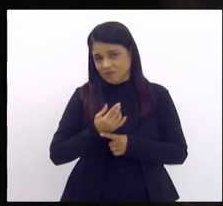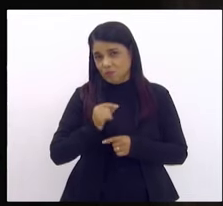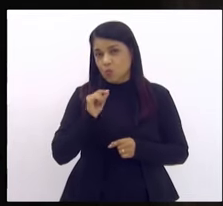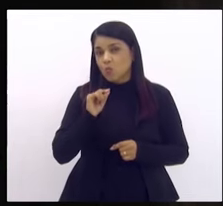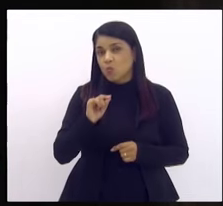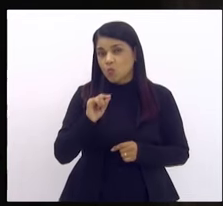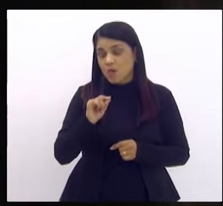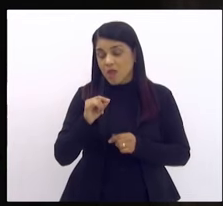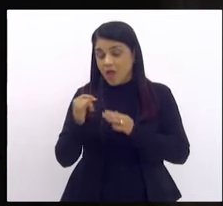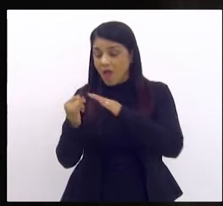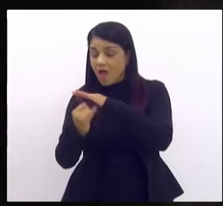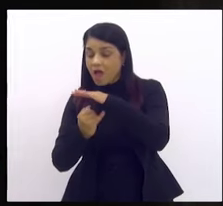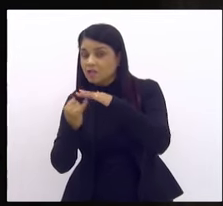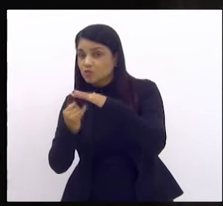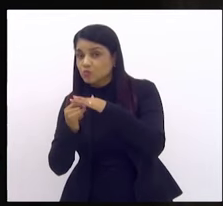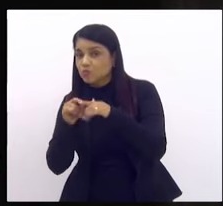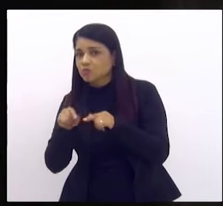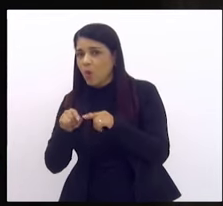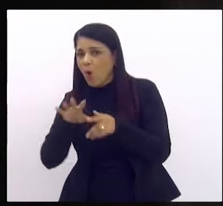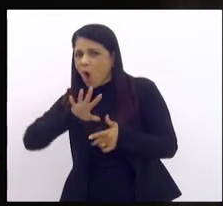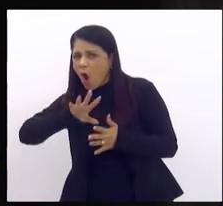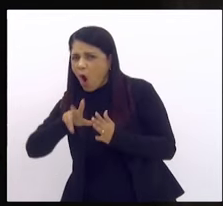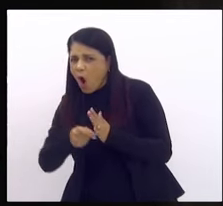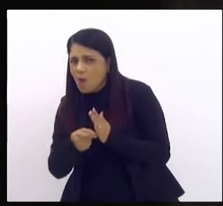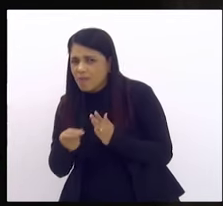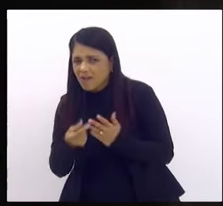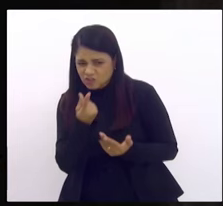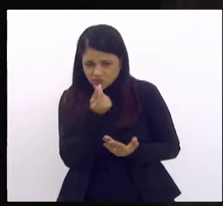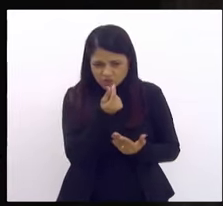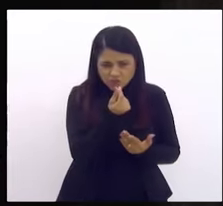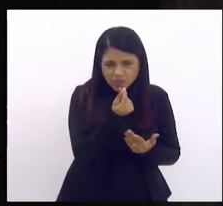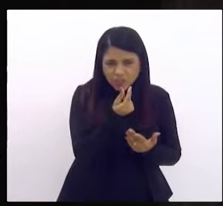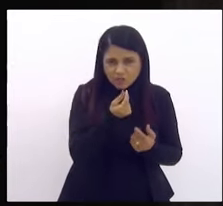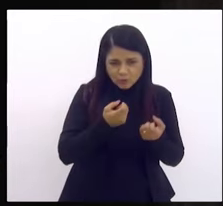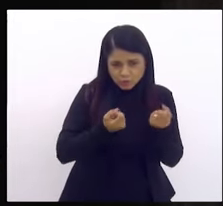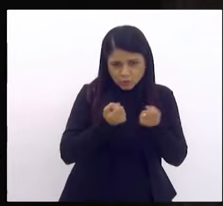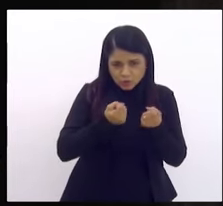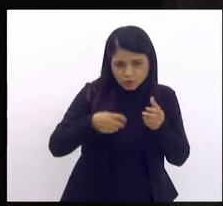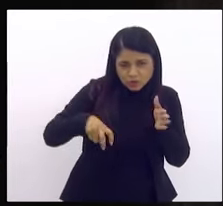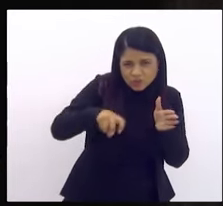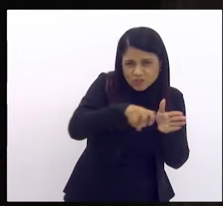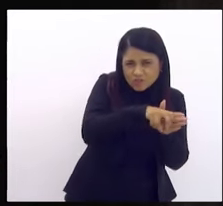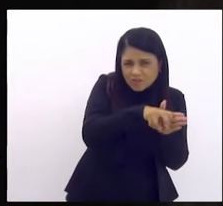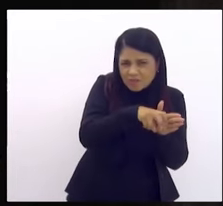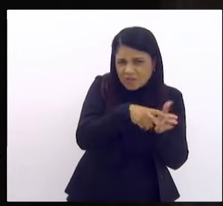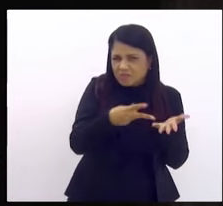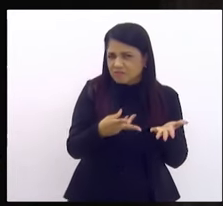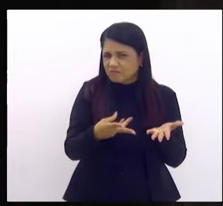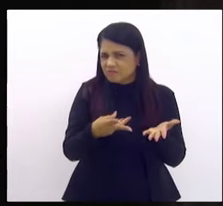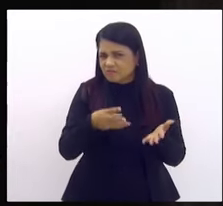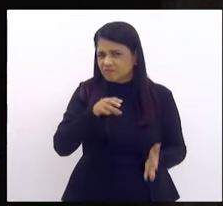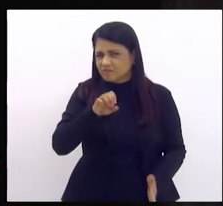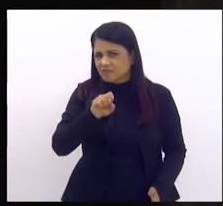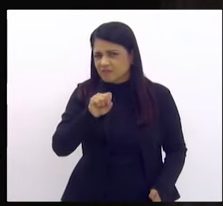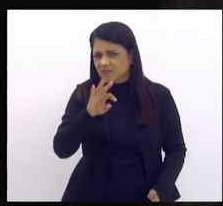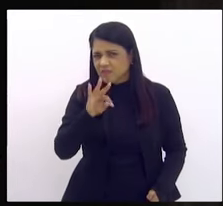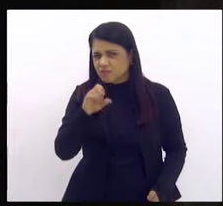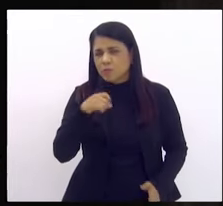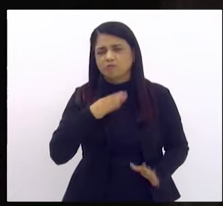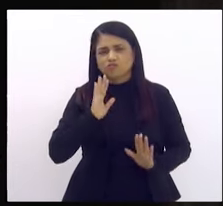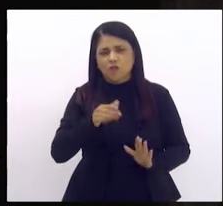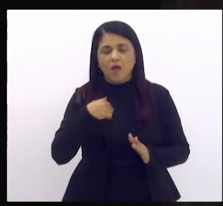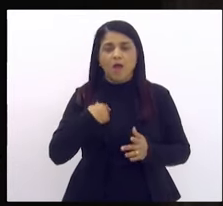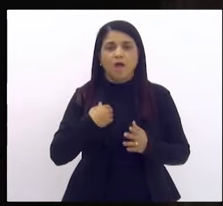uma instituição a roubar dinheiro de um estacionamento? Mas já acionamos a Procuradoria da Casa e